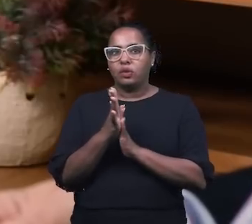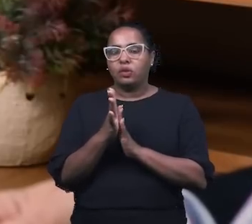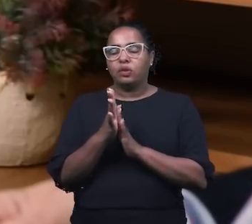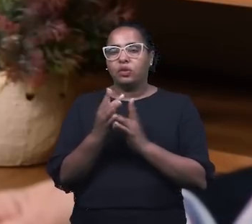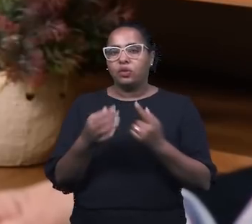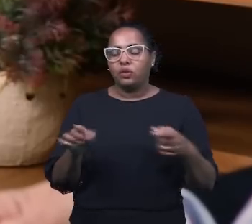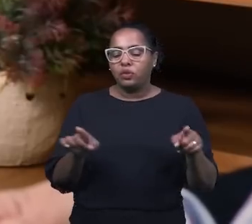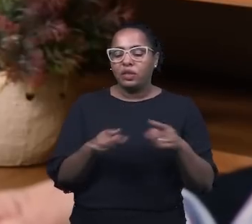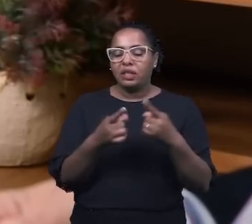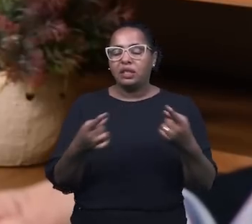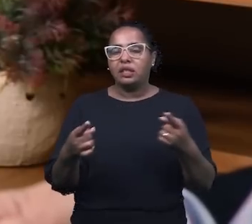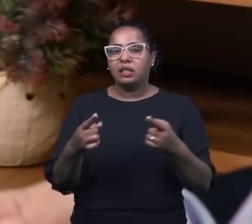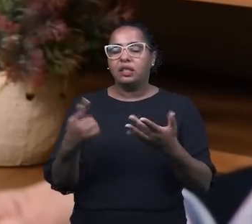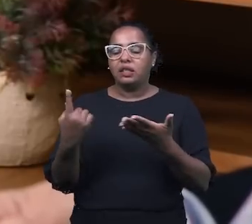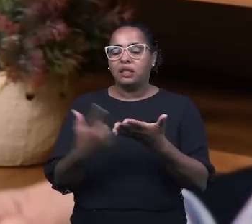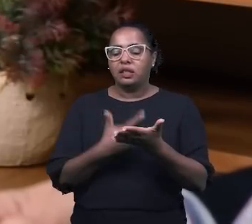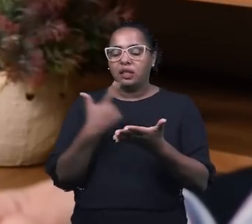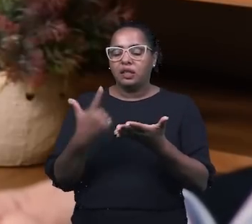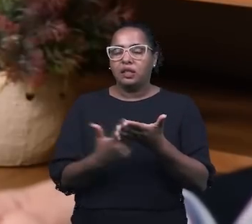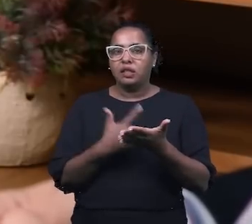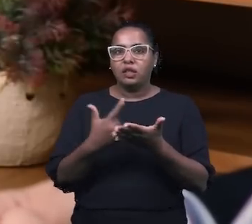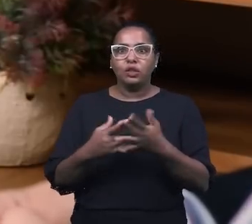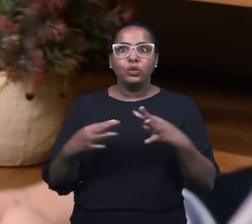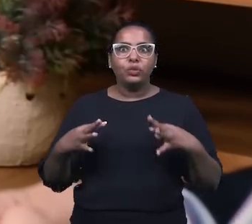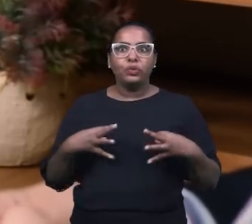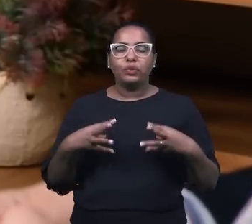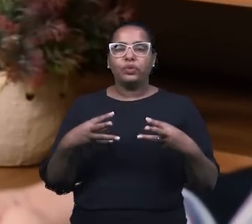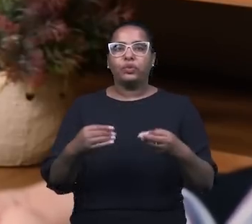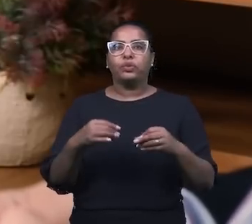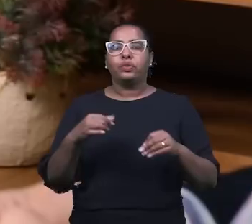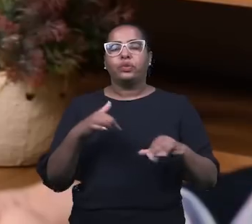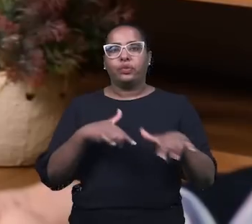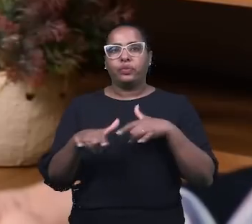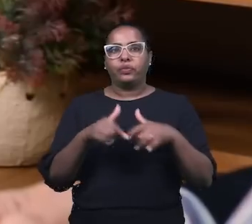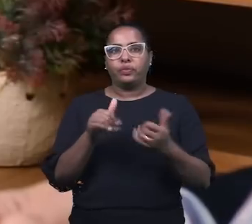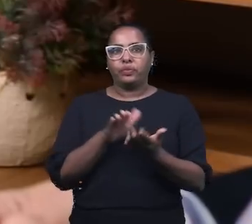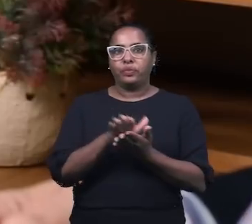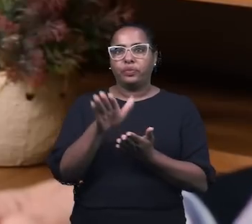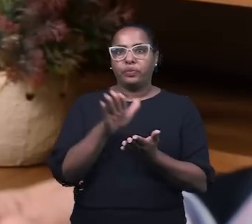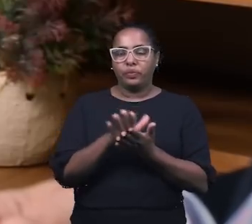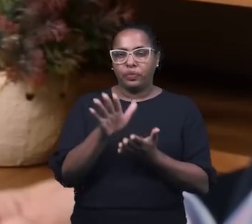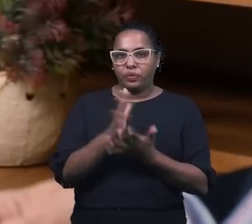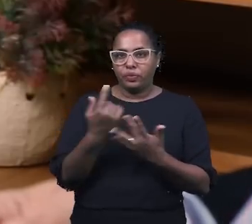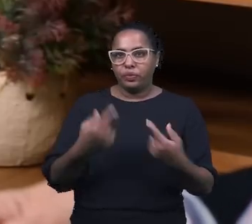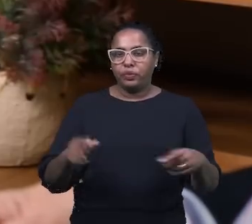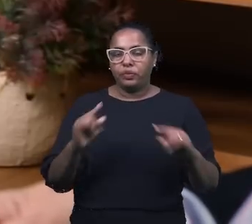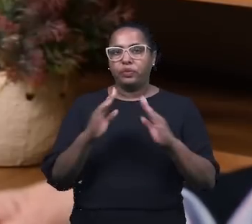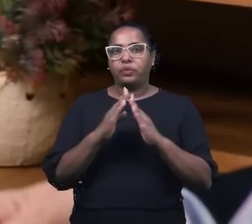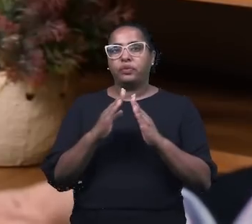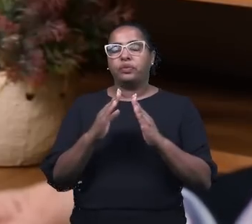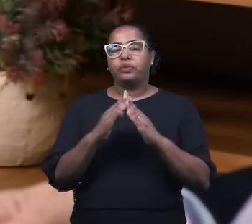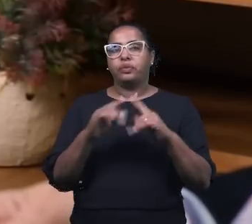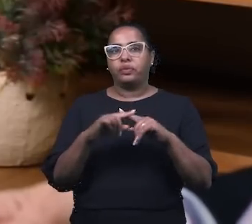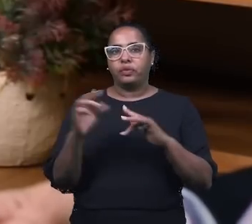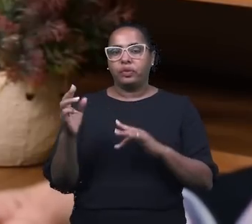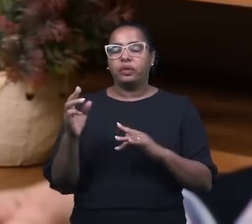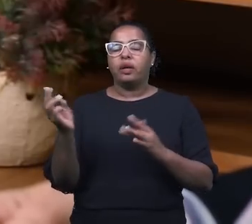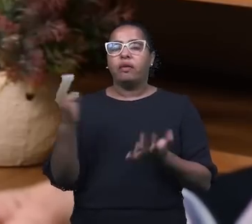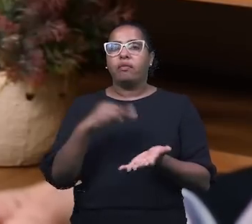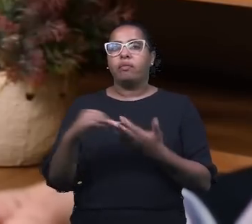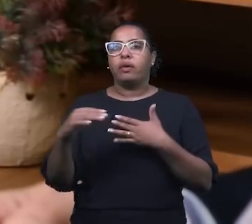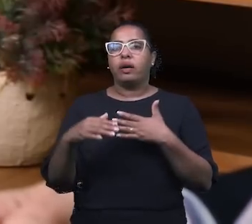os inários, as coletâneas, todo o trabalho de produção musical da Igreja Cristã Maranata